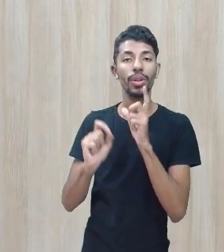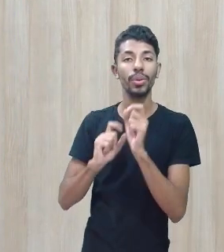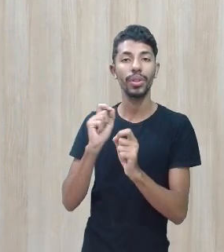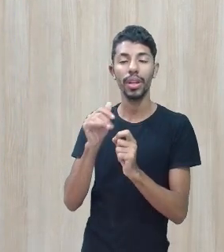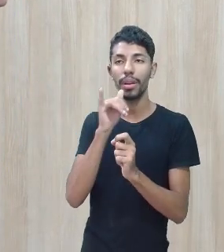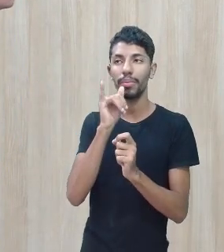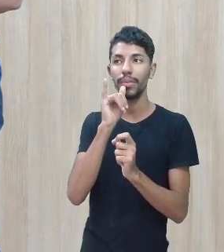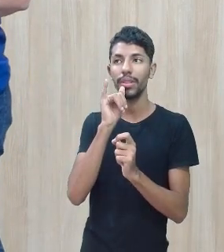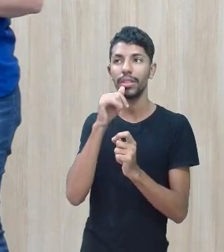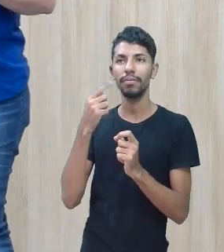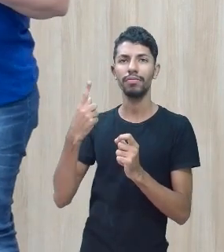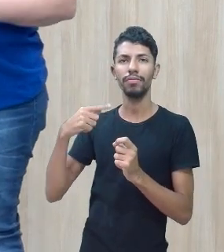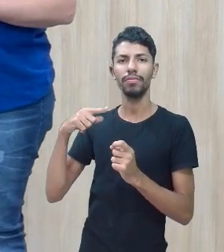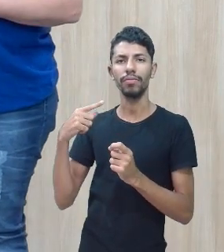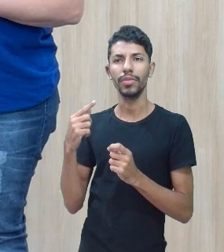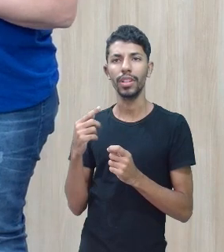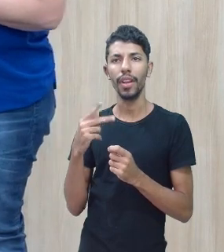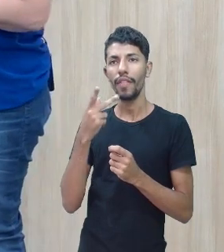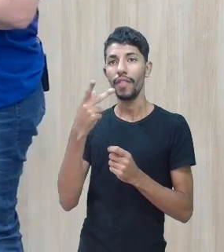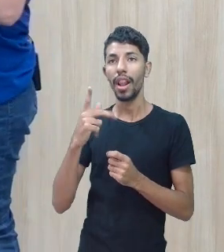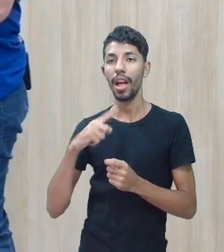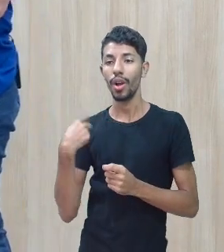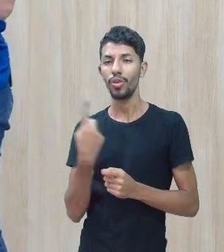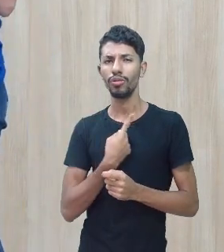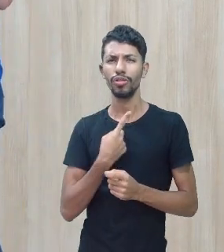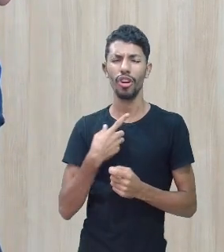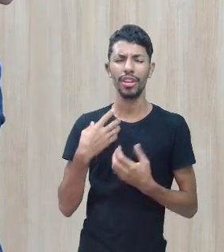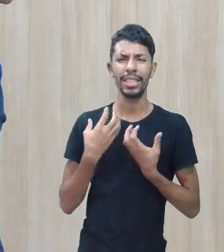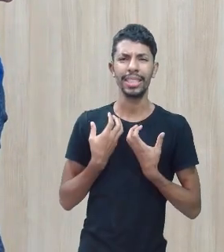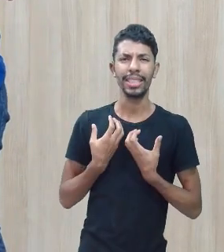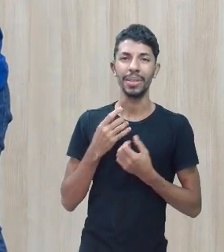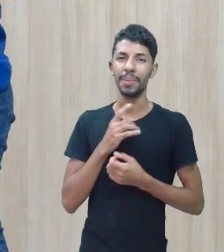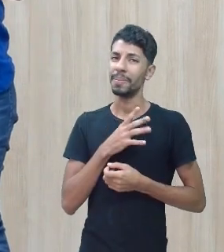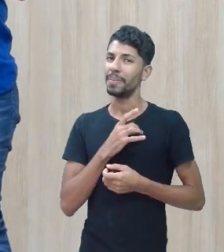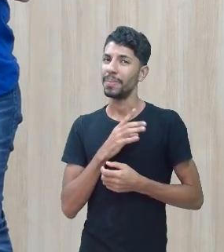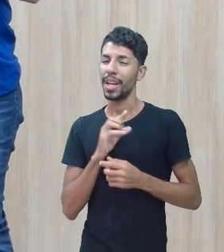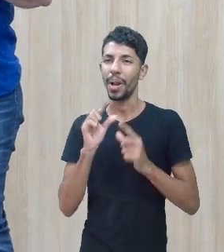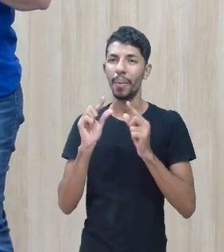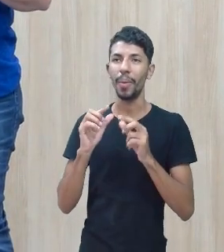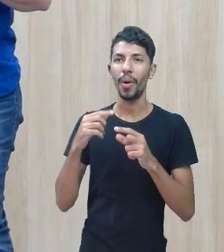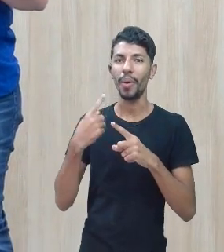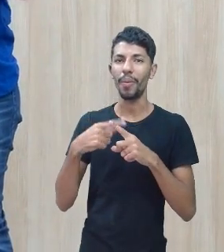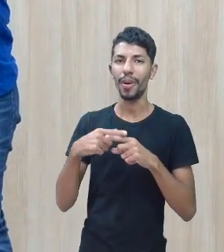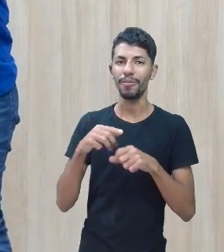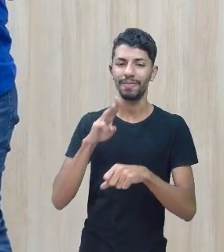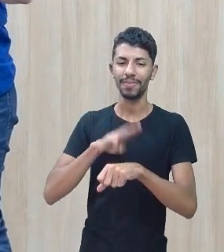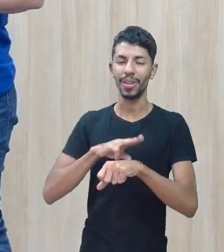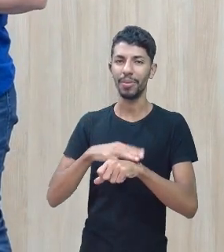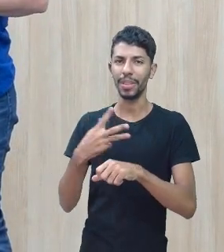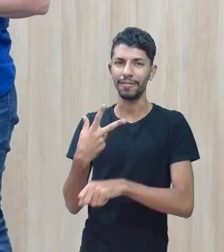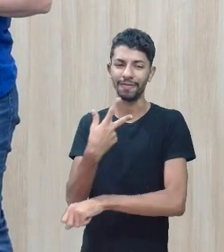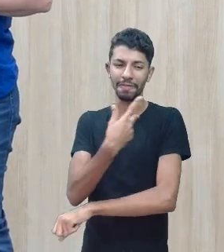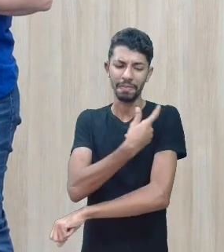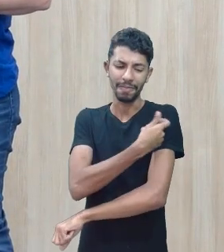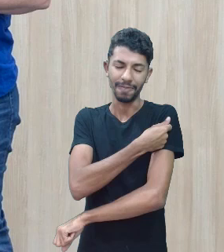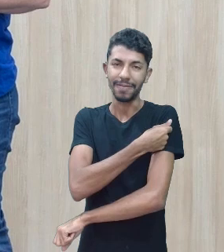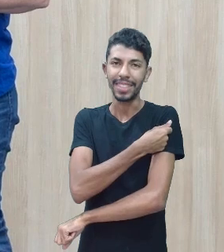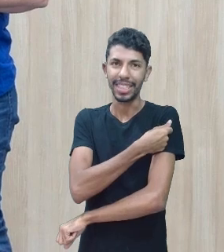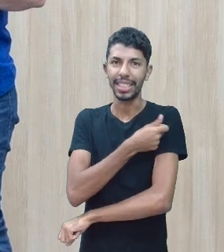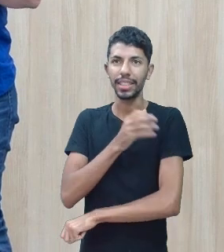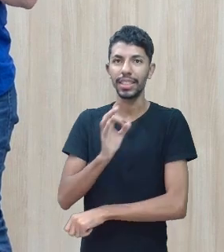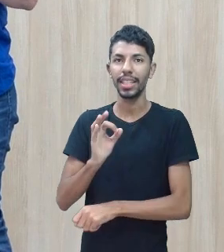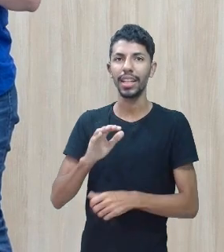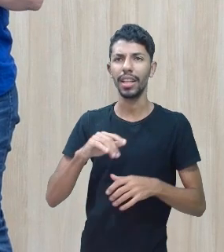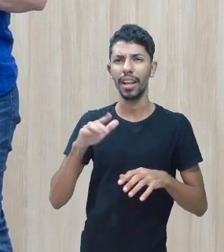que estamos ali tensos, com medo, não é? De estar naquele momento recebendo aquela medicação, ela diz